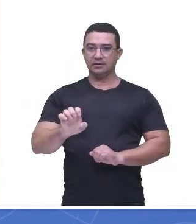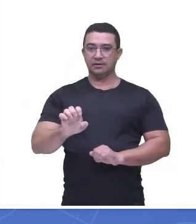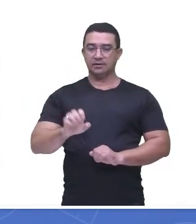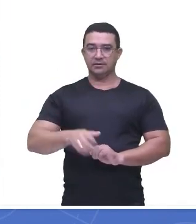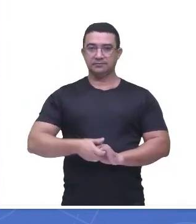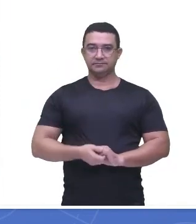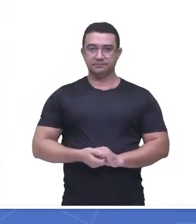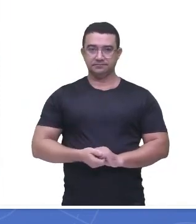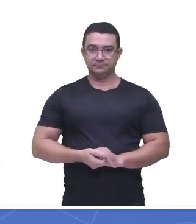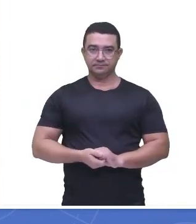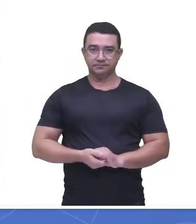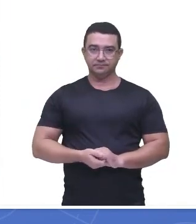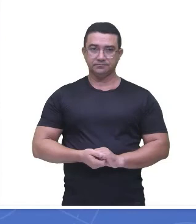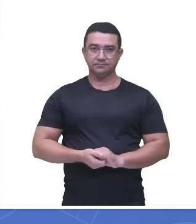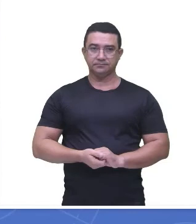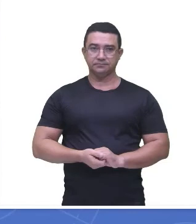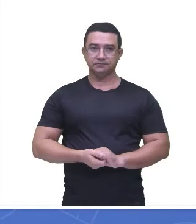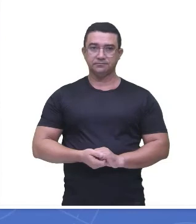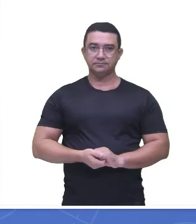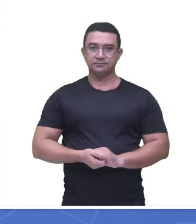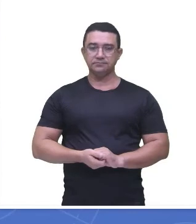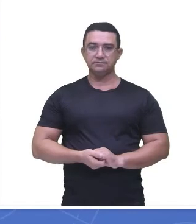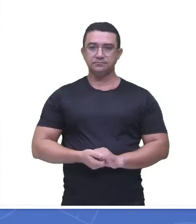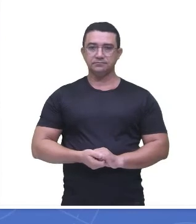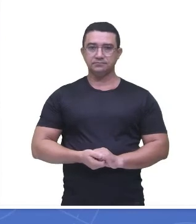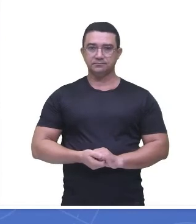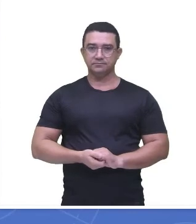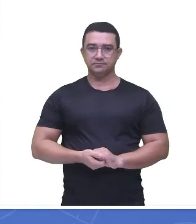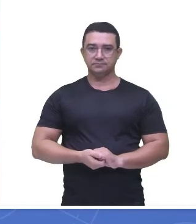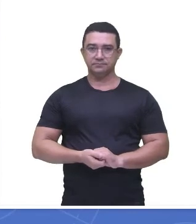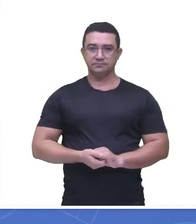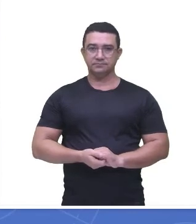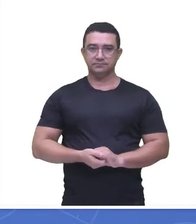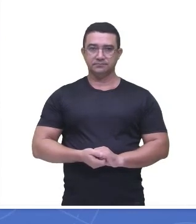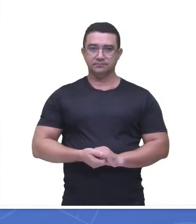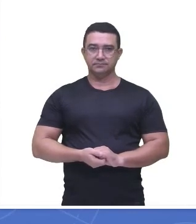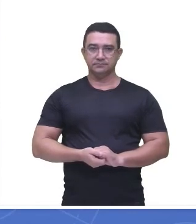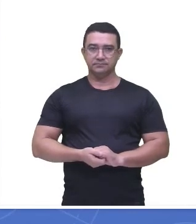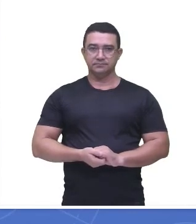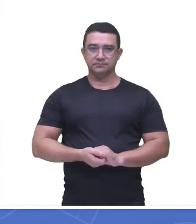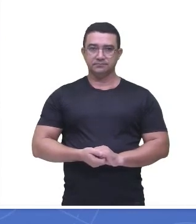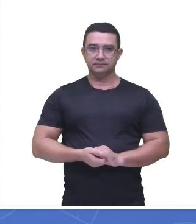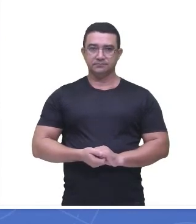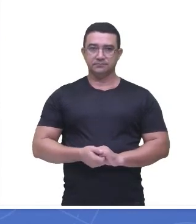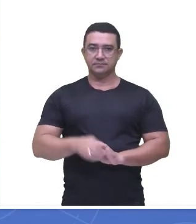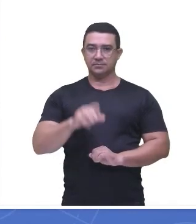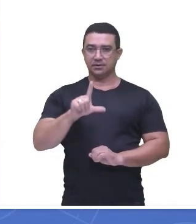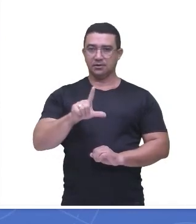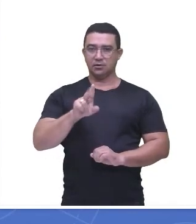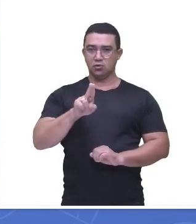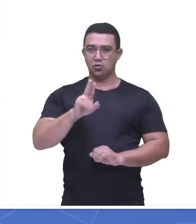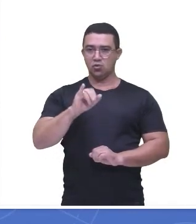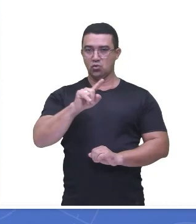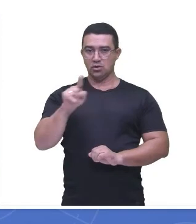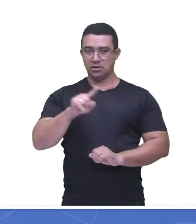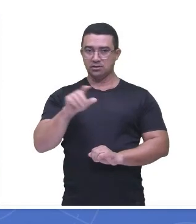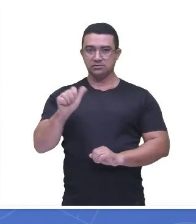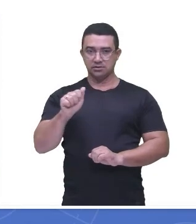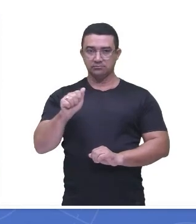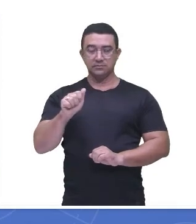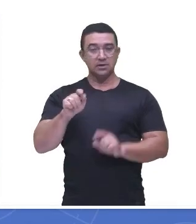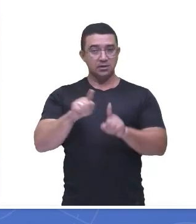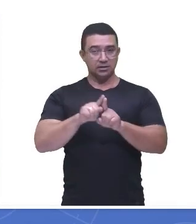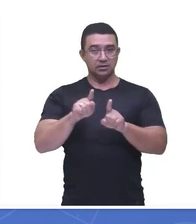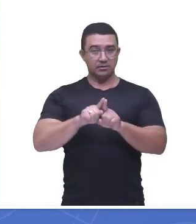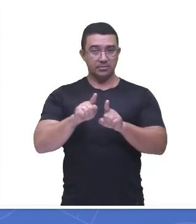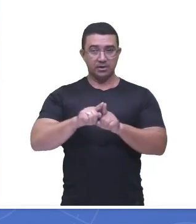Fiuso. Kennedy, a alternativa é. Ok, Kennedy, parabéns. Quem mais? A Luísa, também a alternativa